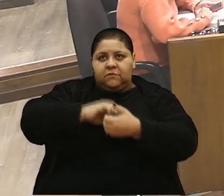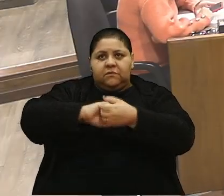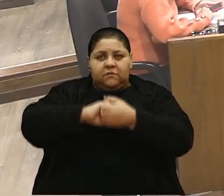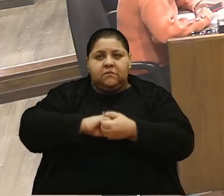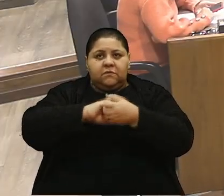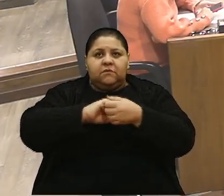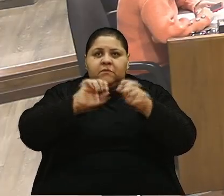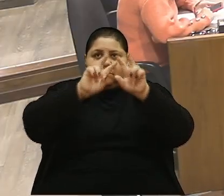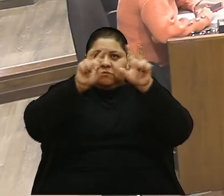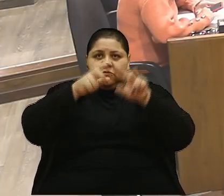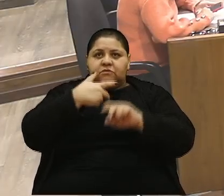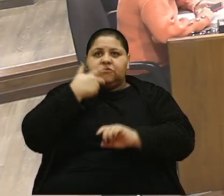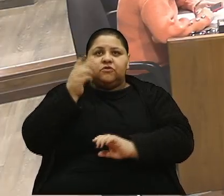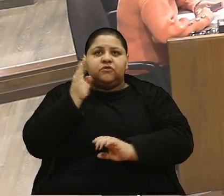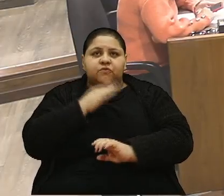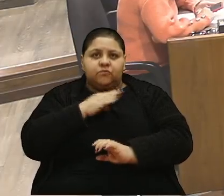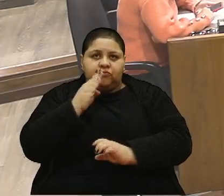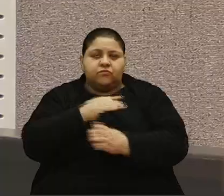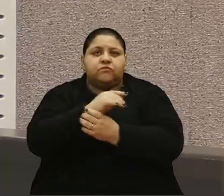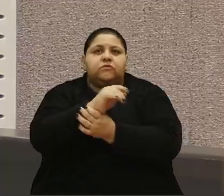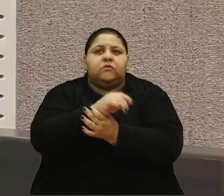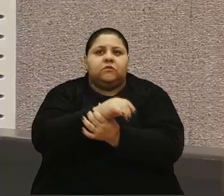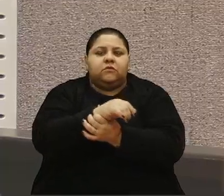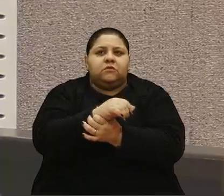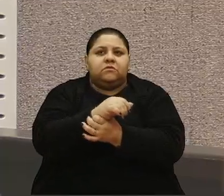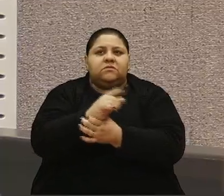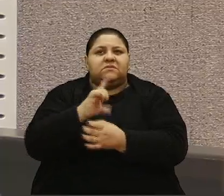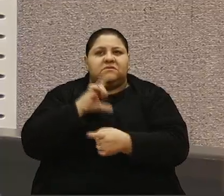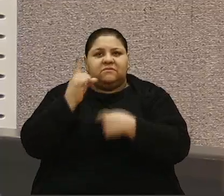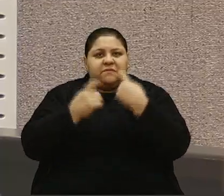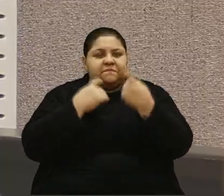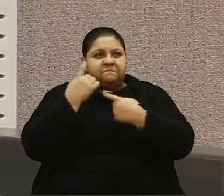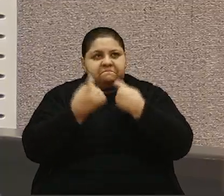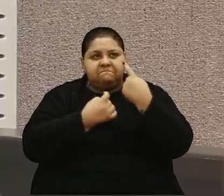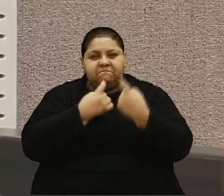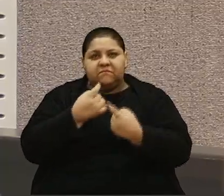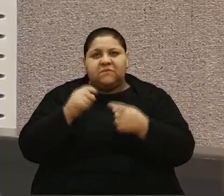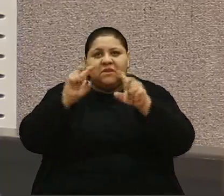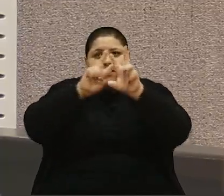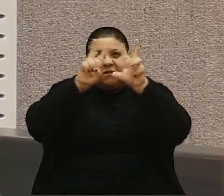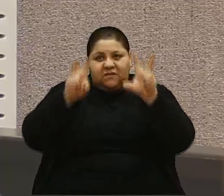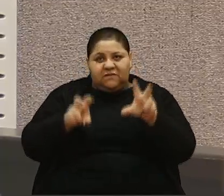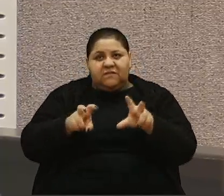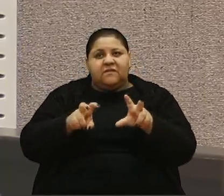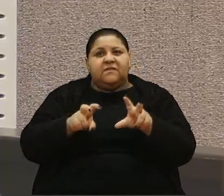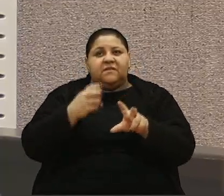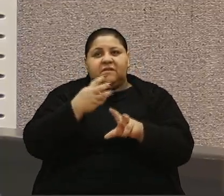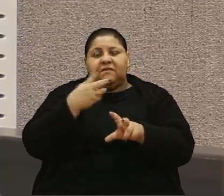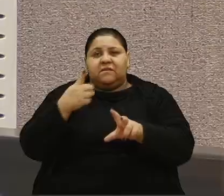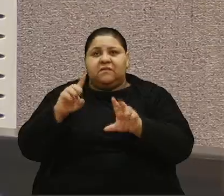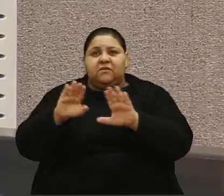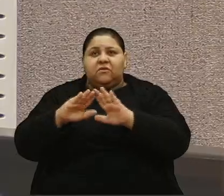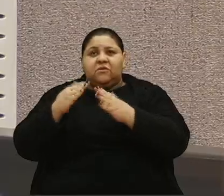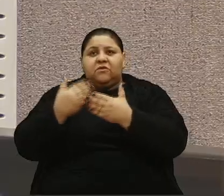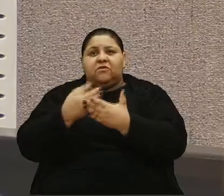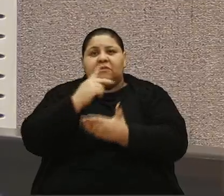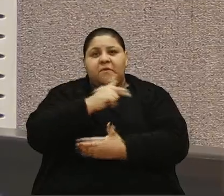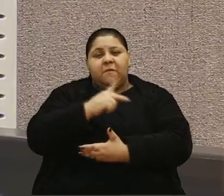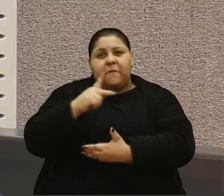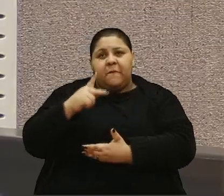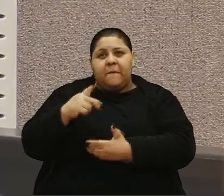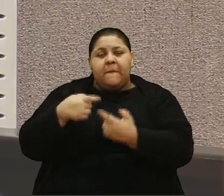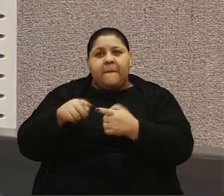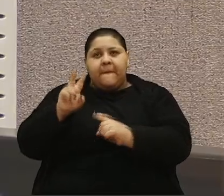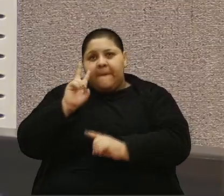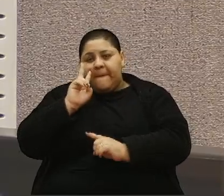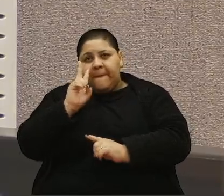pelo assunto trazido aqui rapidamente. Existe uma preocupação, né? O assunto são as 31 escolas da PPP, mas eu ouvindo